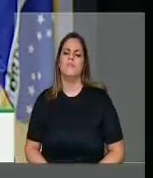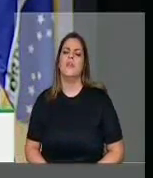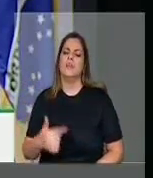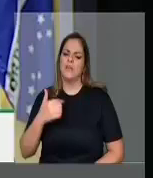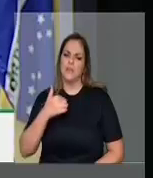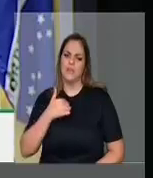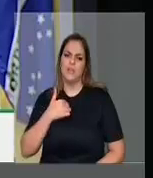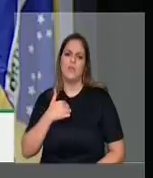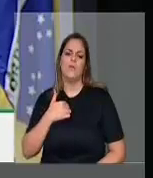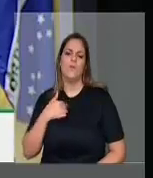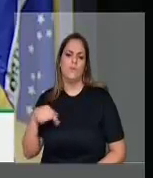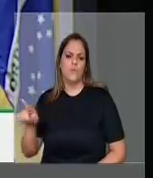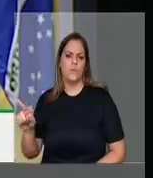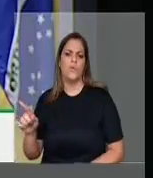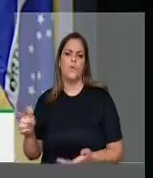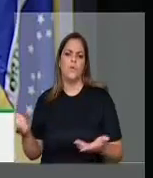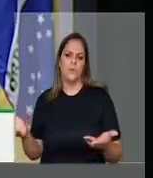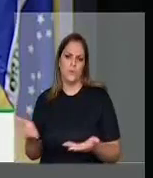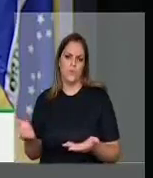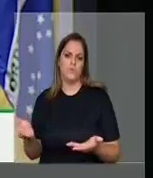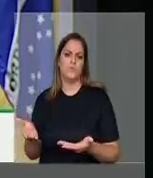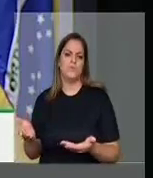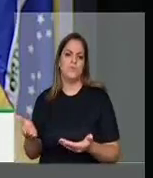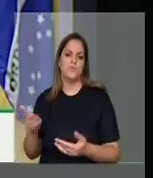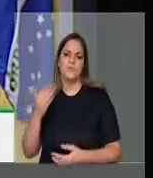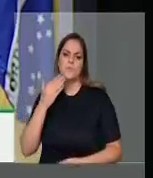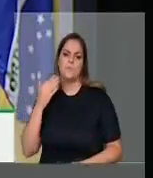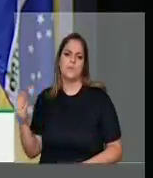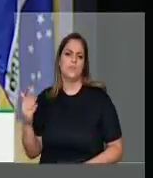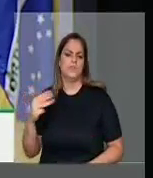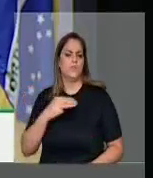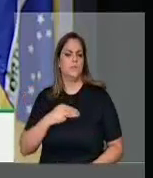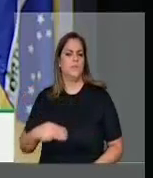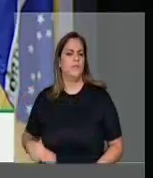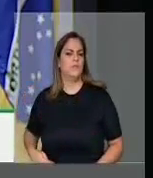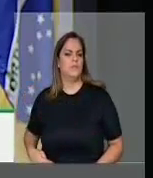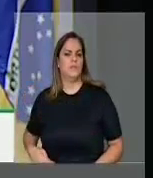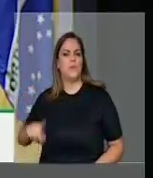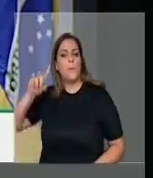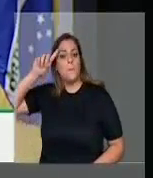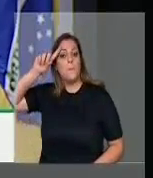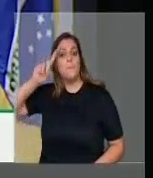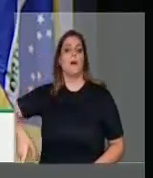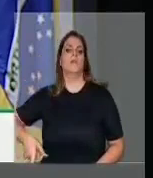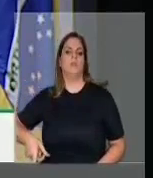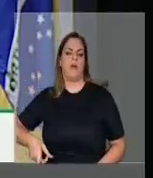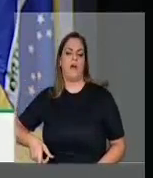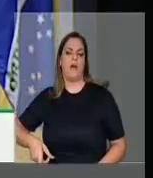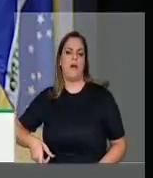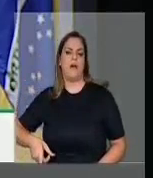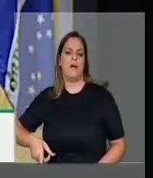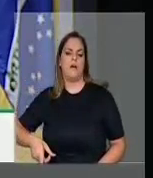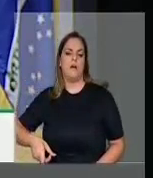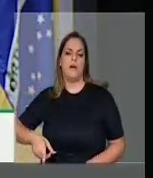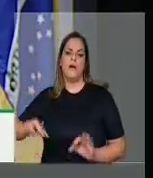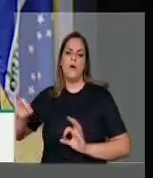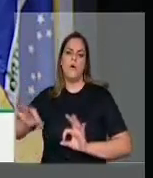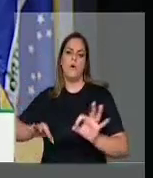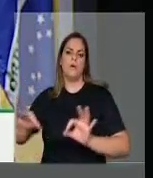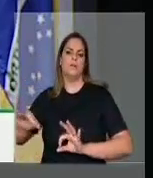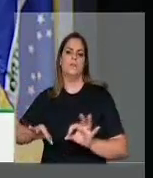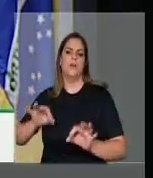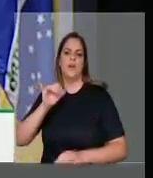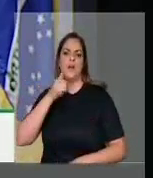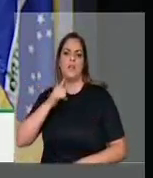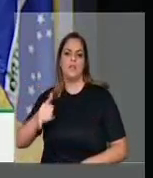que determinasse a continuação da energização da Serra do Quilombo. E